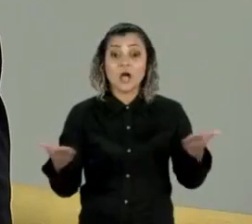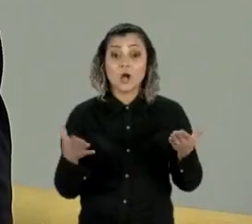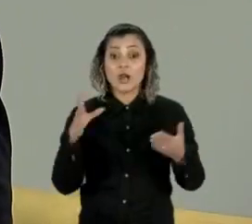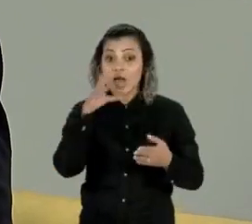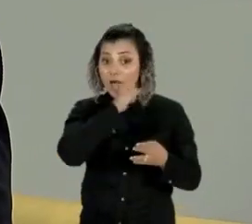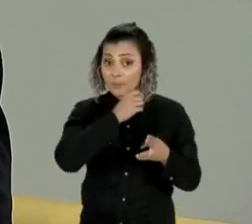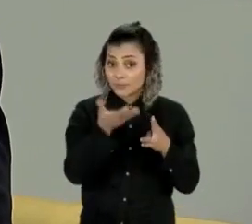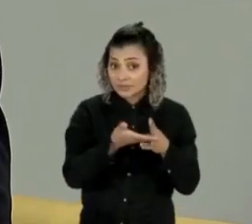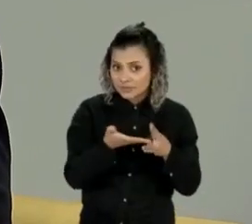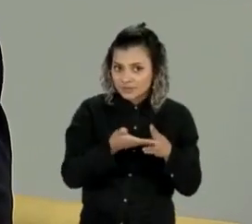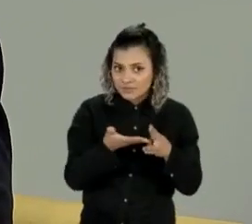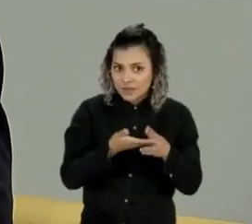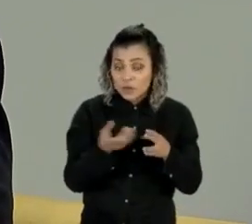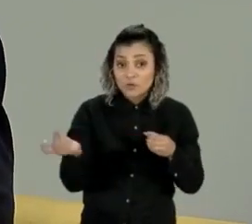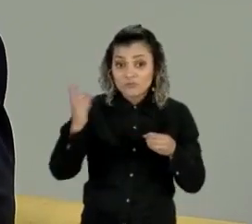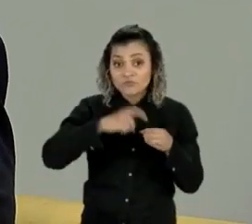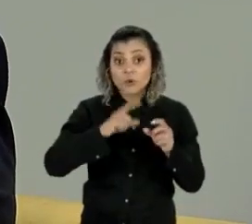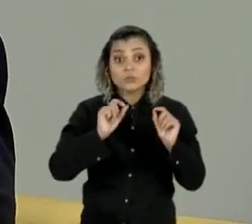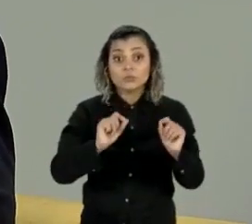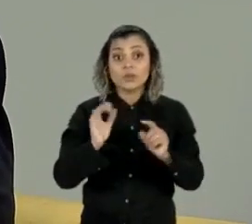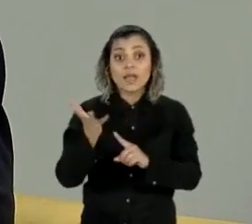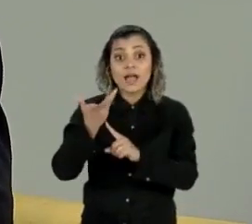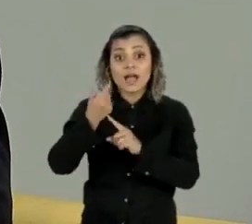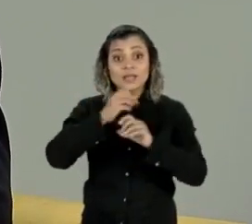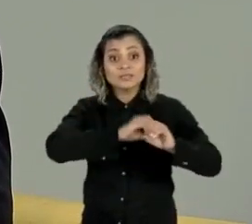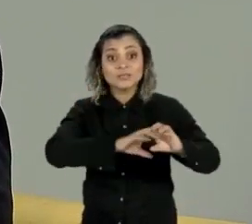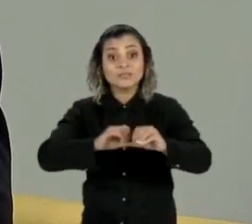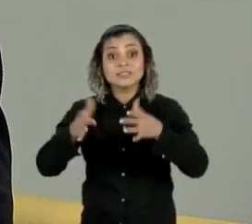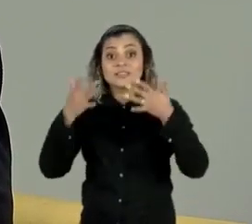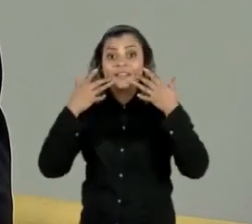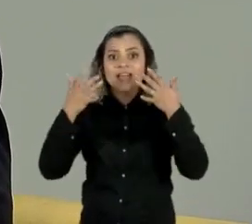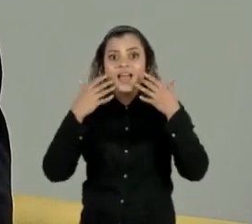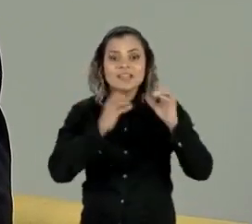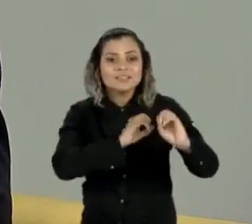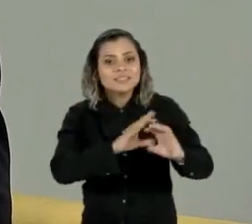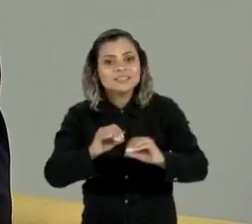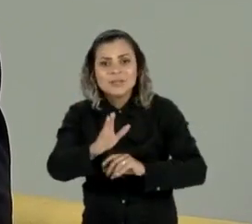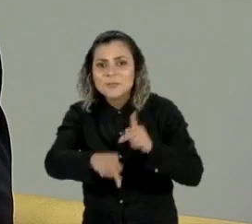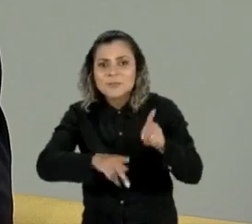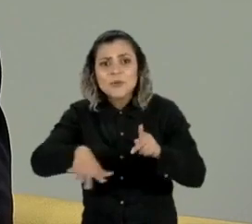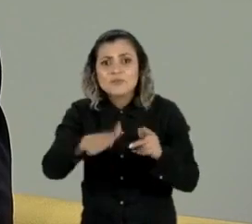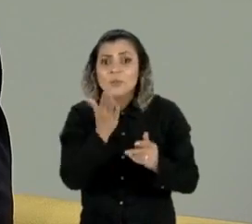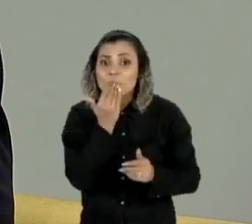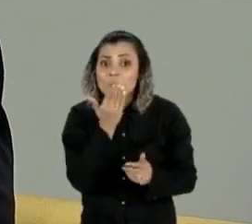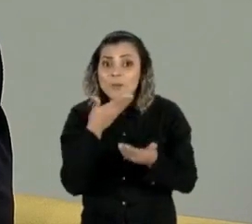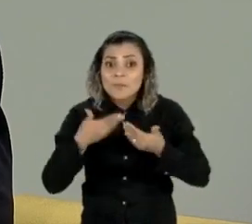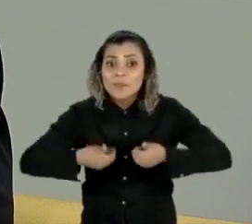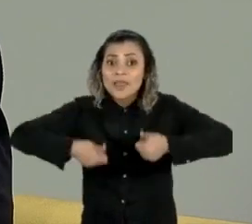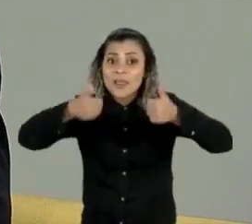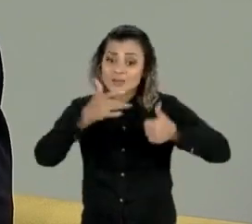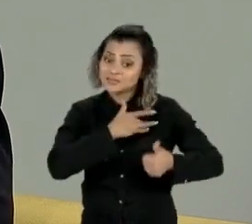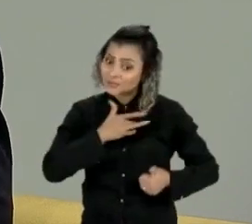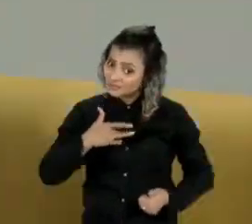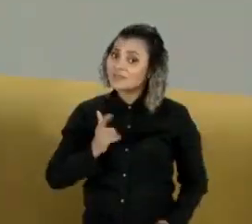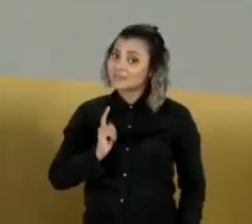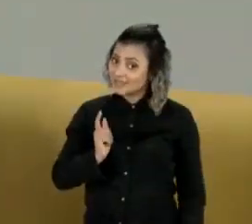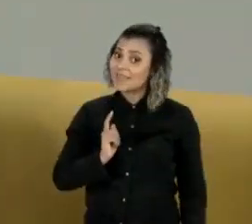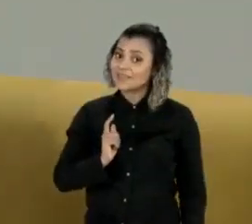um rapidíssimo intervalo. Na volta, Arte e Educação na peça teatral que ensina a população a comer melhor e de forma mais